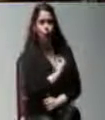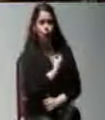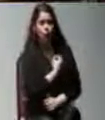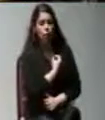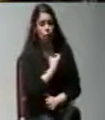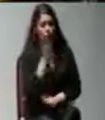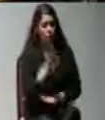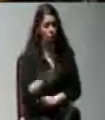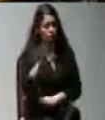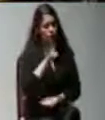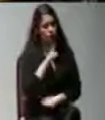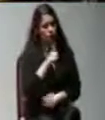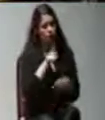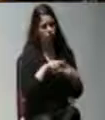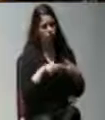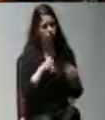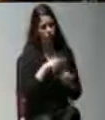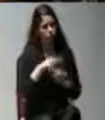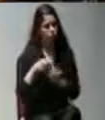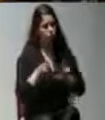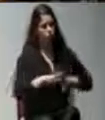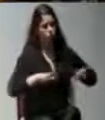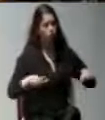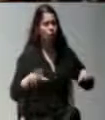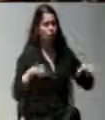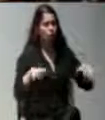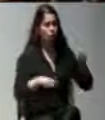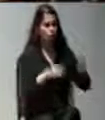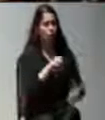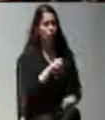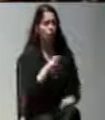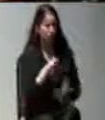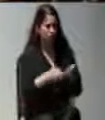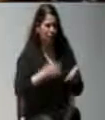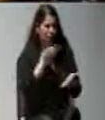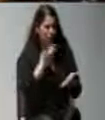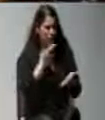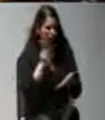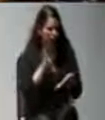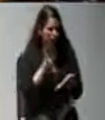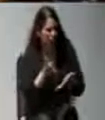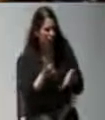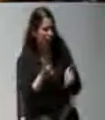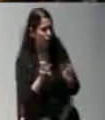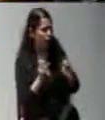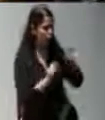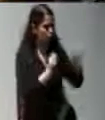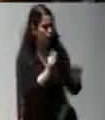menos duas condições distintas que se enquadram no que Butler chama de vivos sem vida.